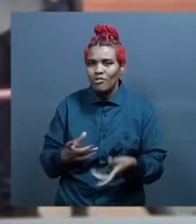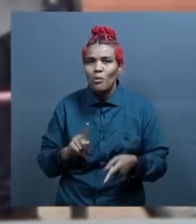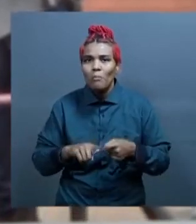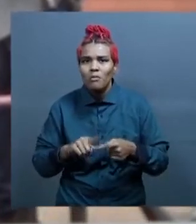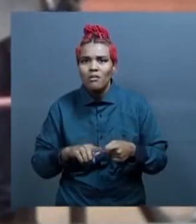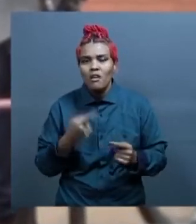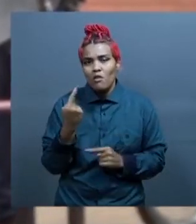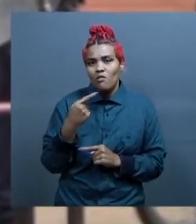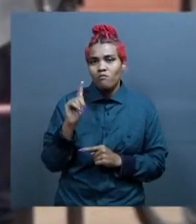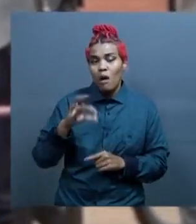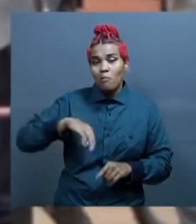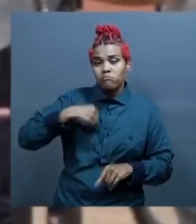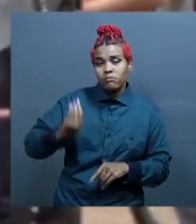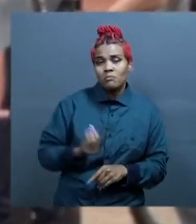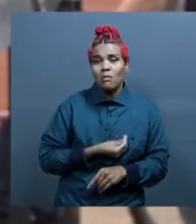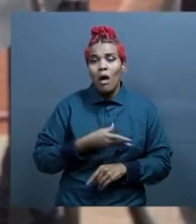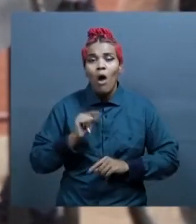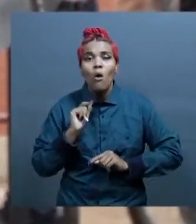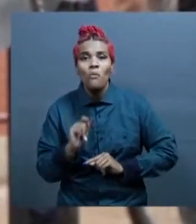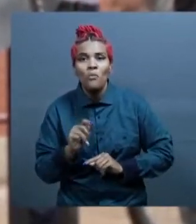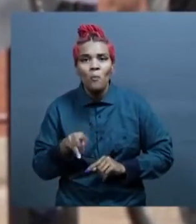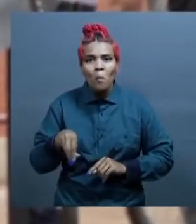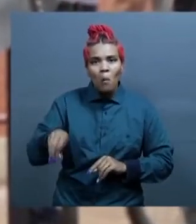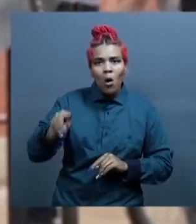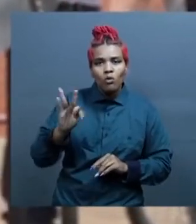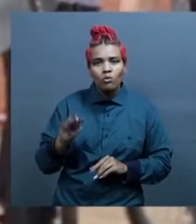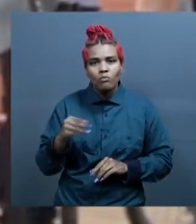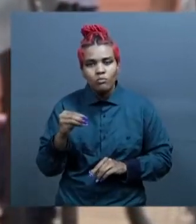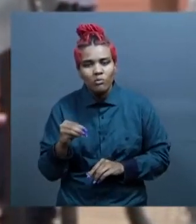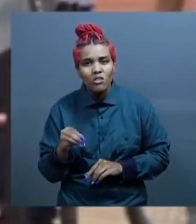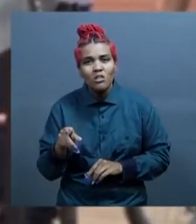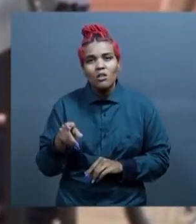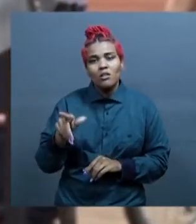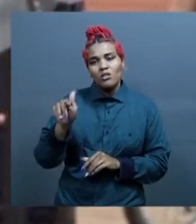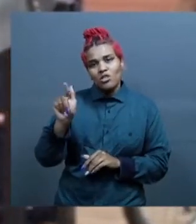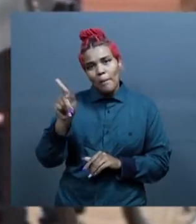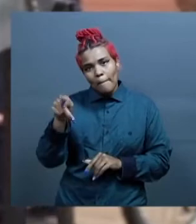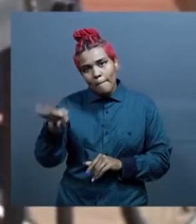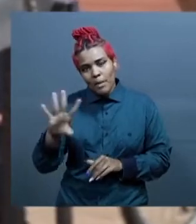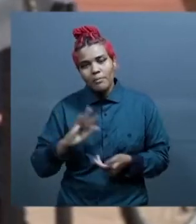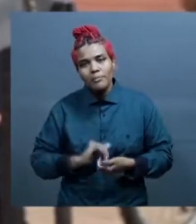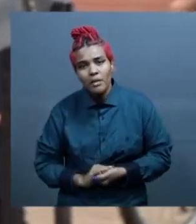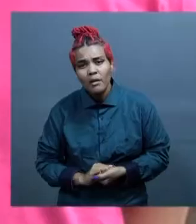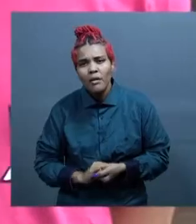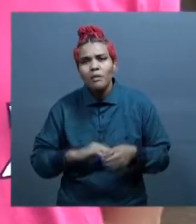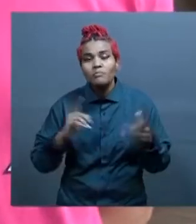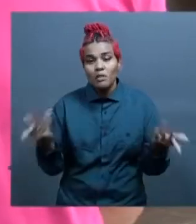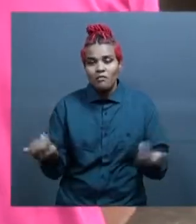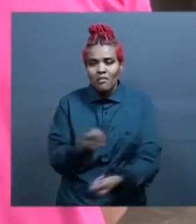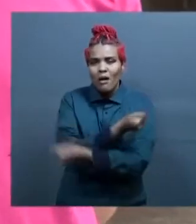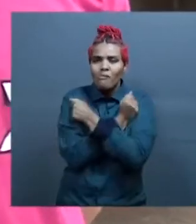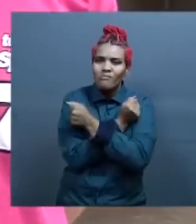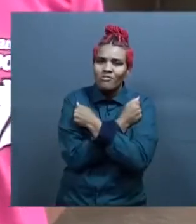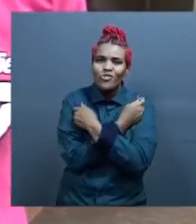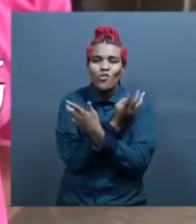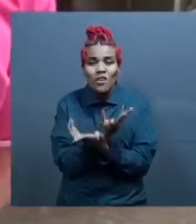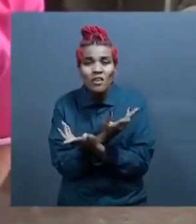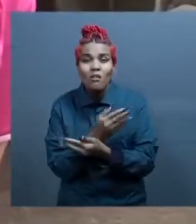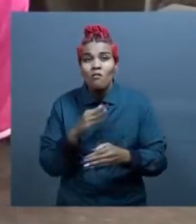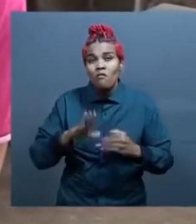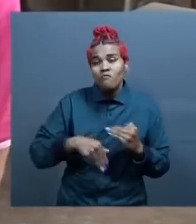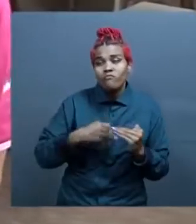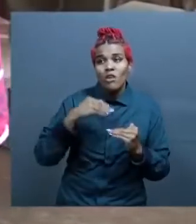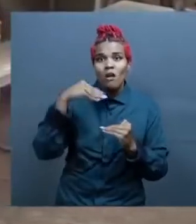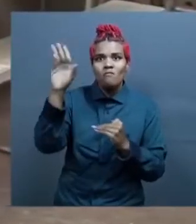da equipe ea moto tem o piloto também muito experiente que abraçou a causa e vai embarcar com a galera